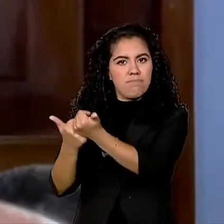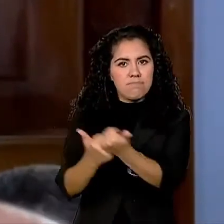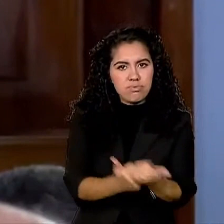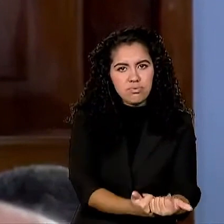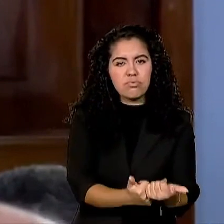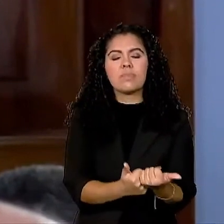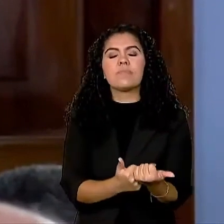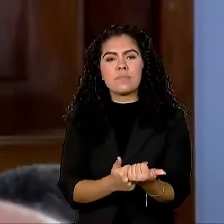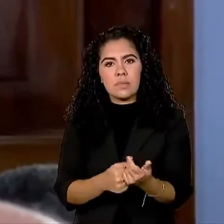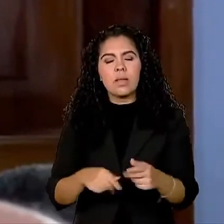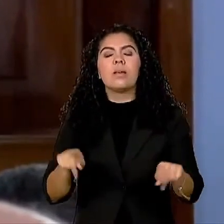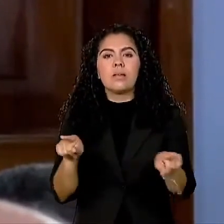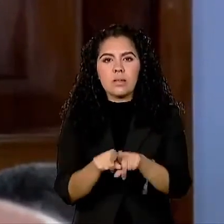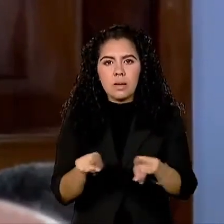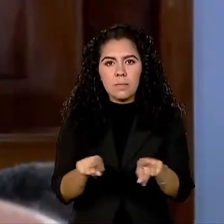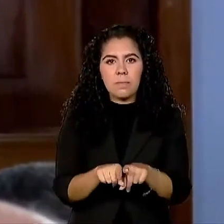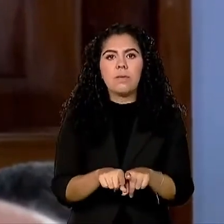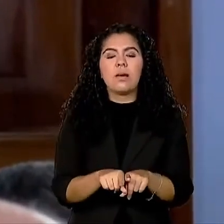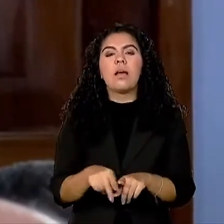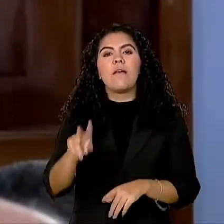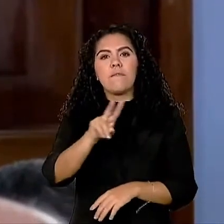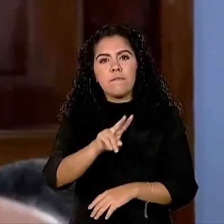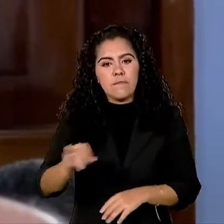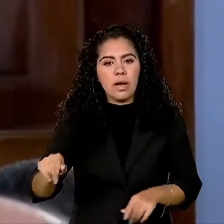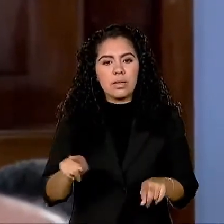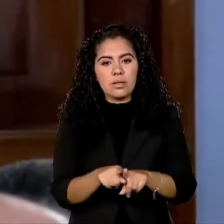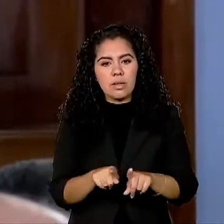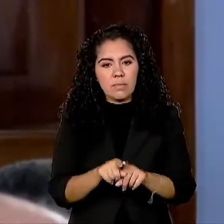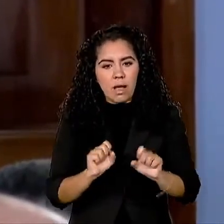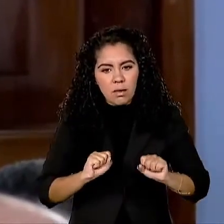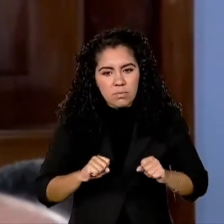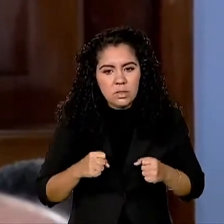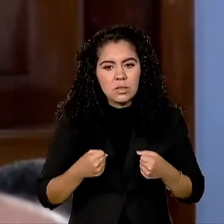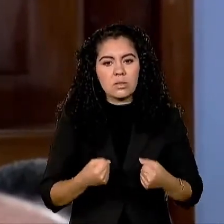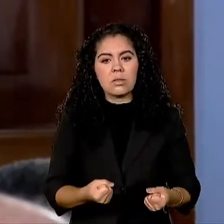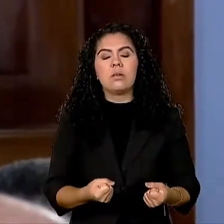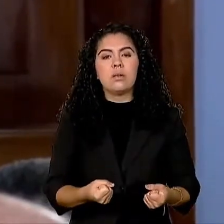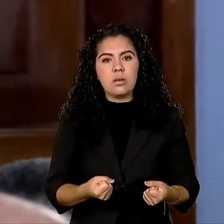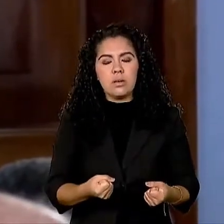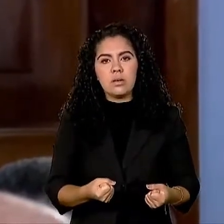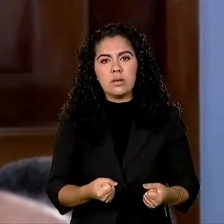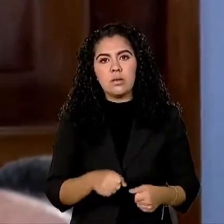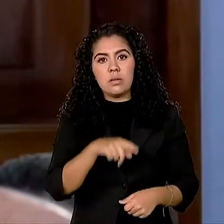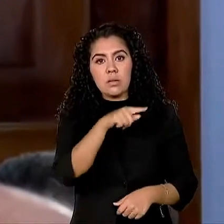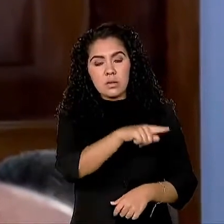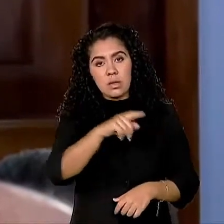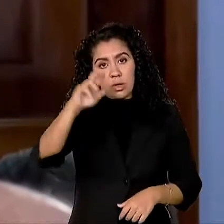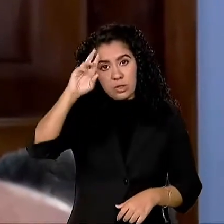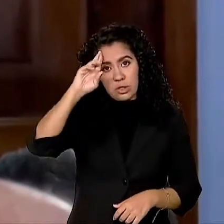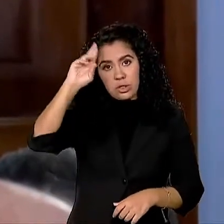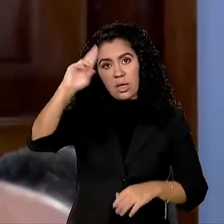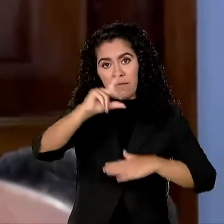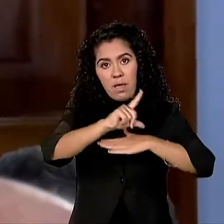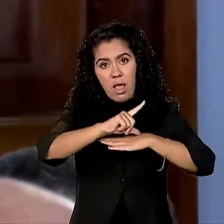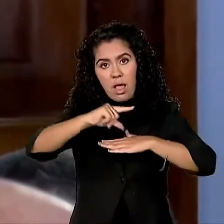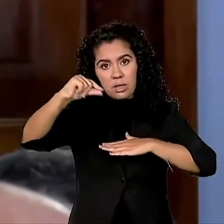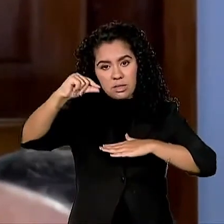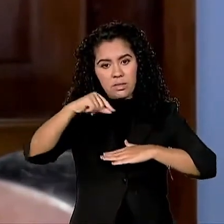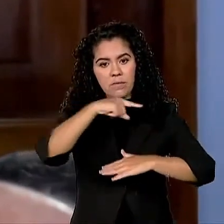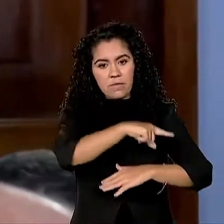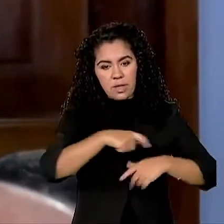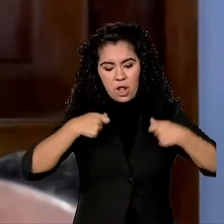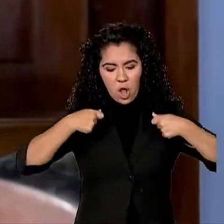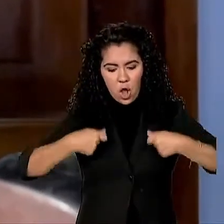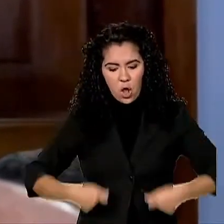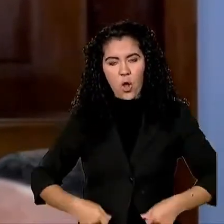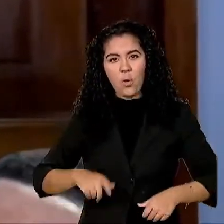Hertz, e que vai ter agora o reforço do Volney, que é o companheiro-chefe da Casa Civil, que trouxe uma roupa e vai ficar